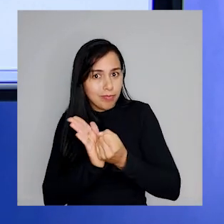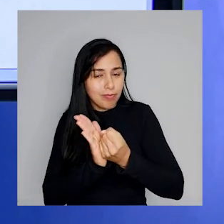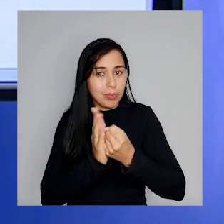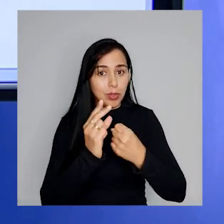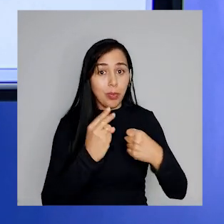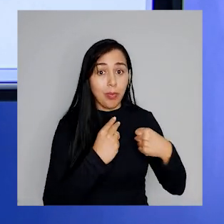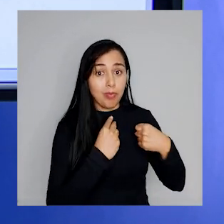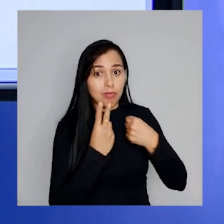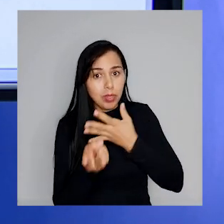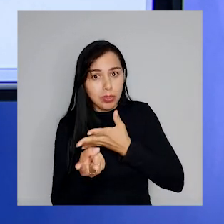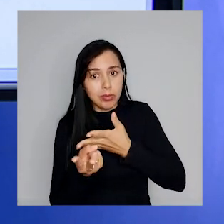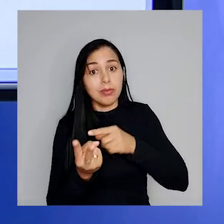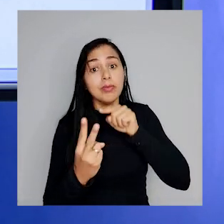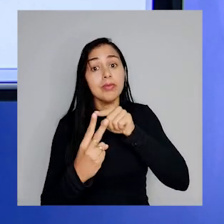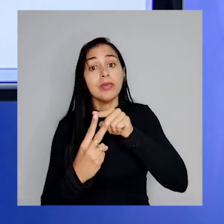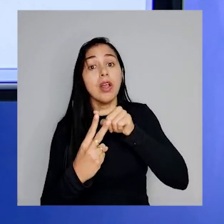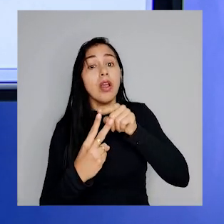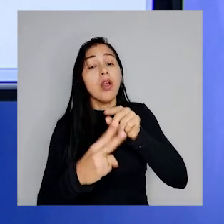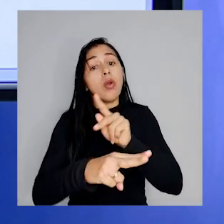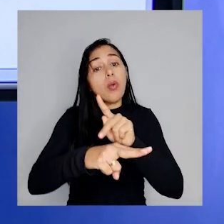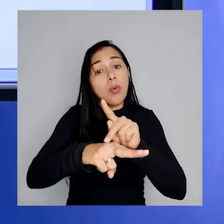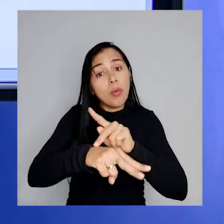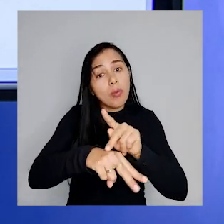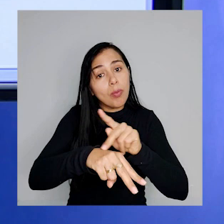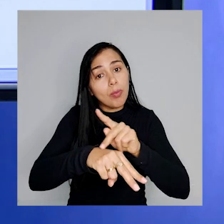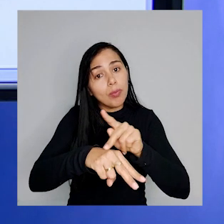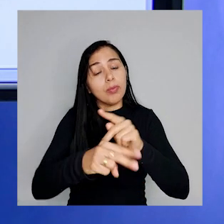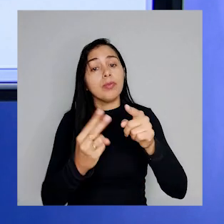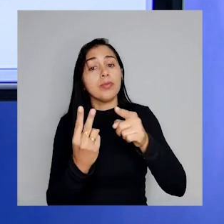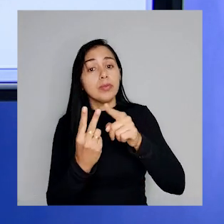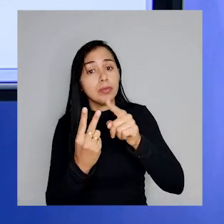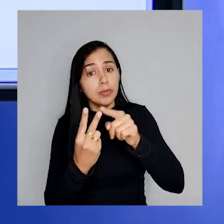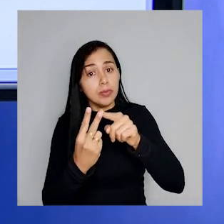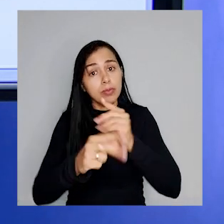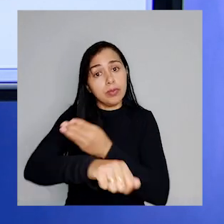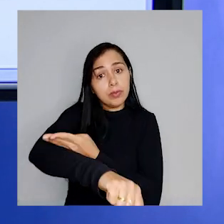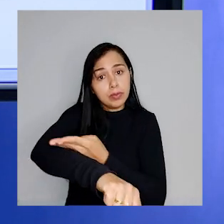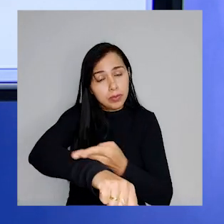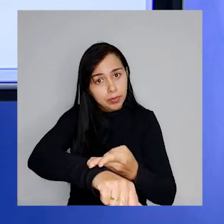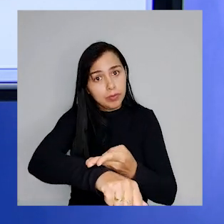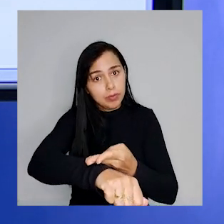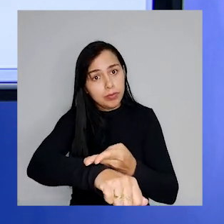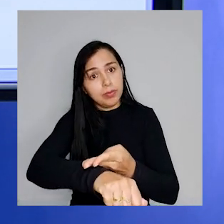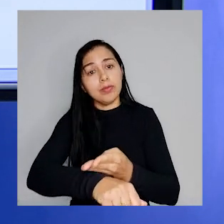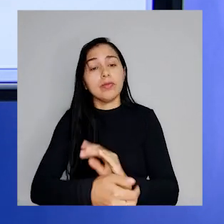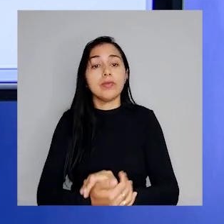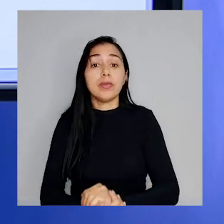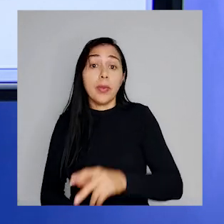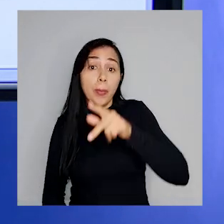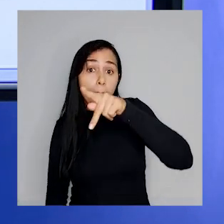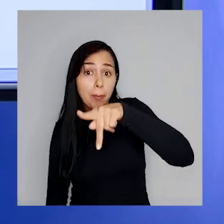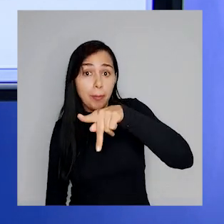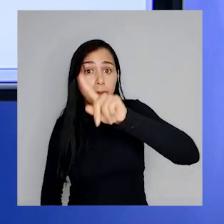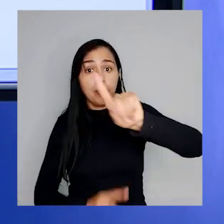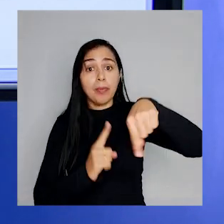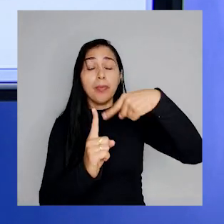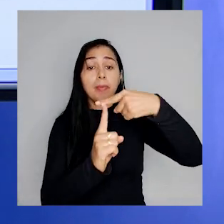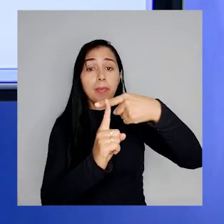aqui que 12 pontos ela fez derrubando um pino